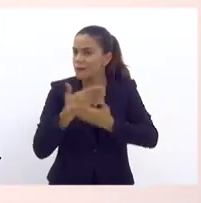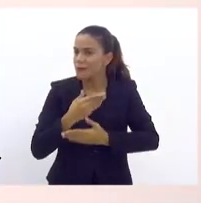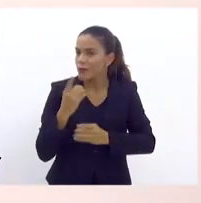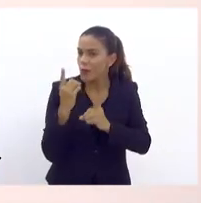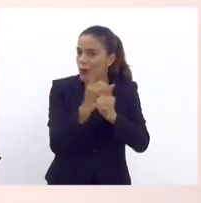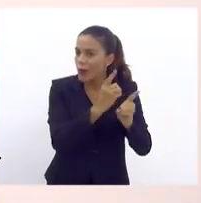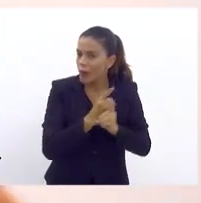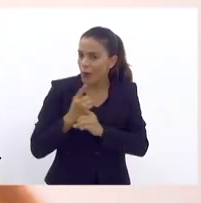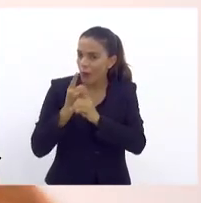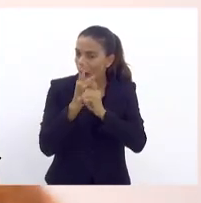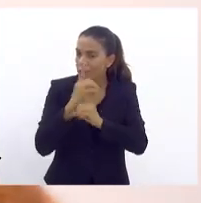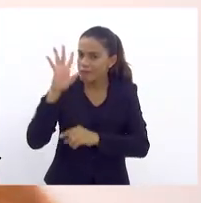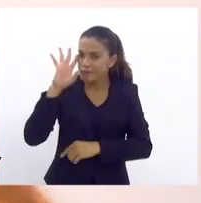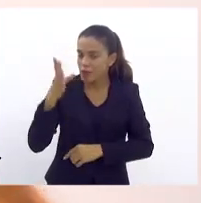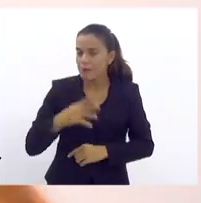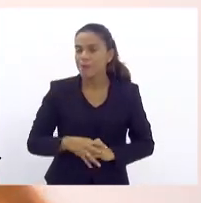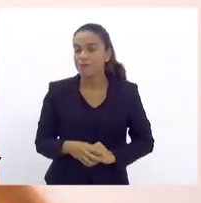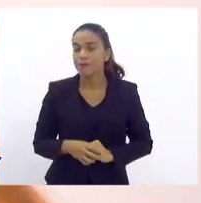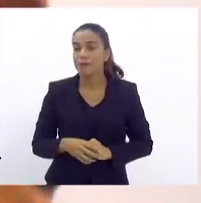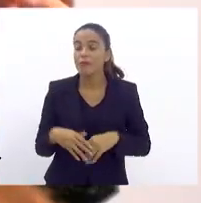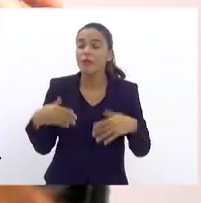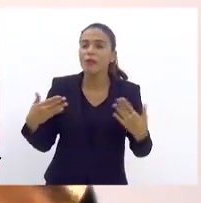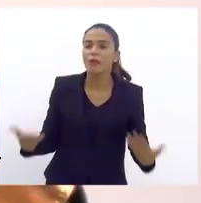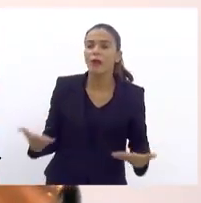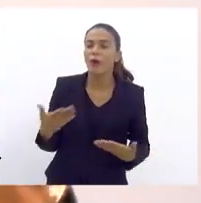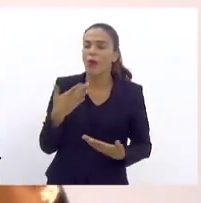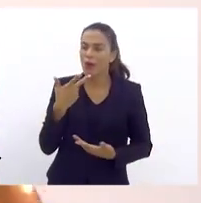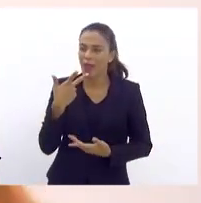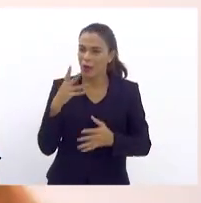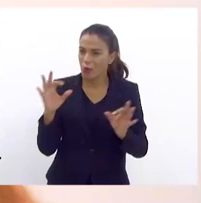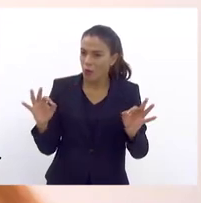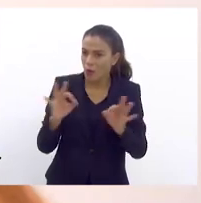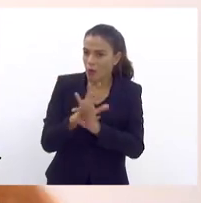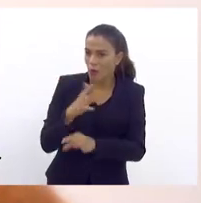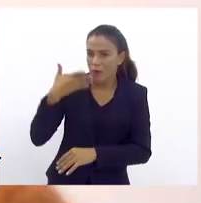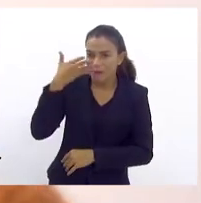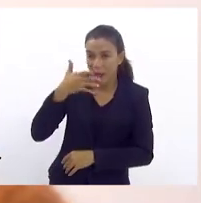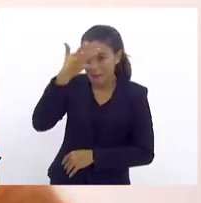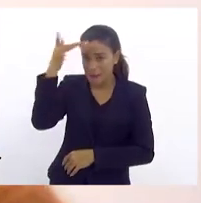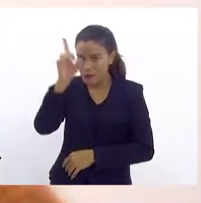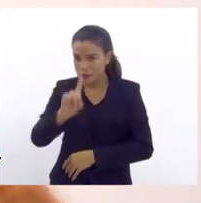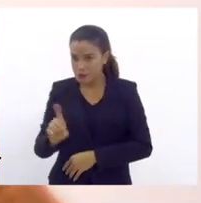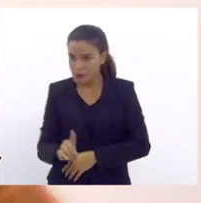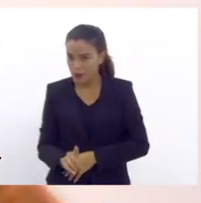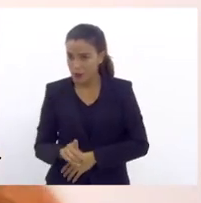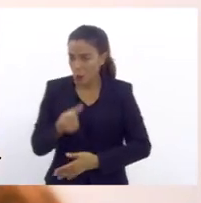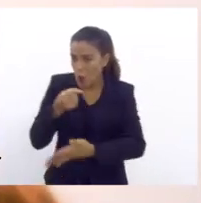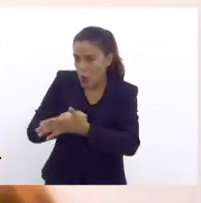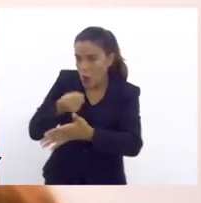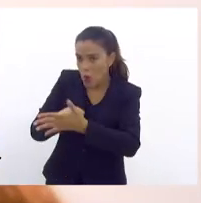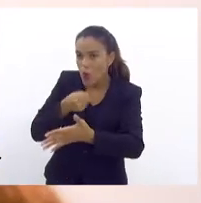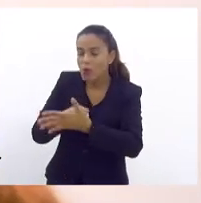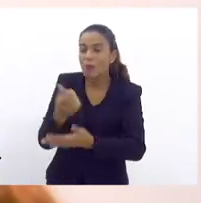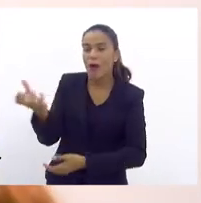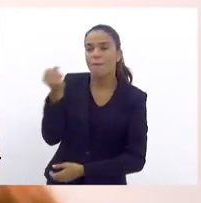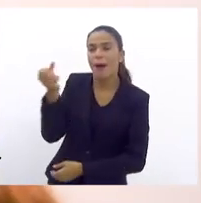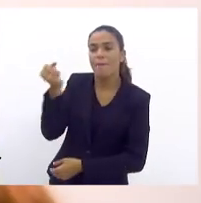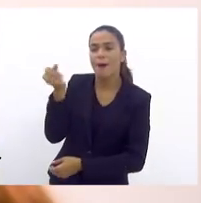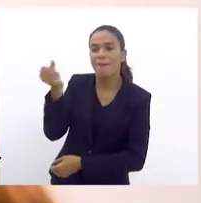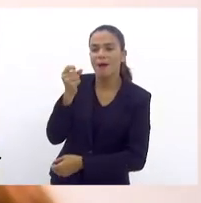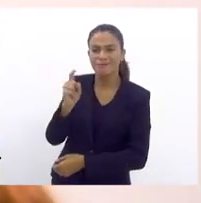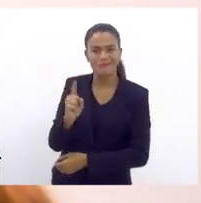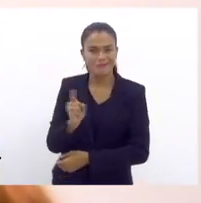hora ali né então nós vamos fazer isso mas eu queria terminar dizendo assim que a pessoa com deficiência ela não luta por benefícios ela